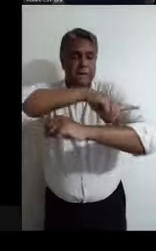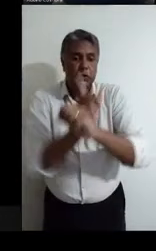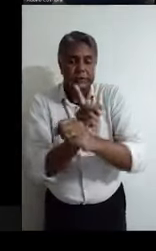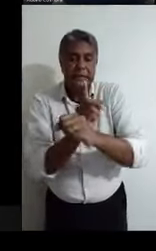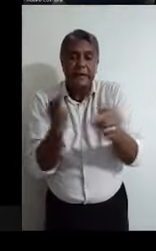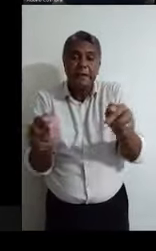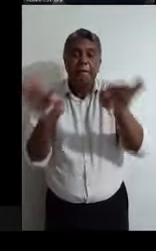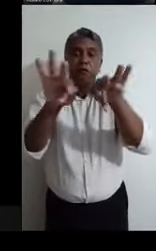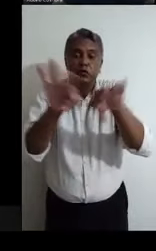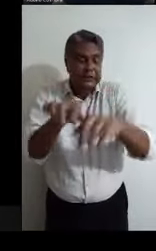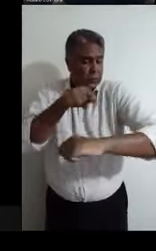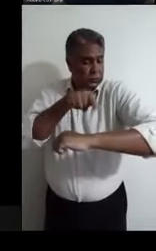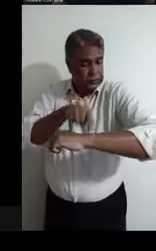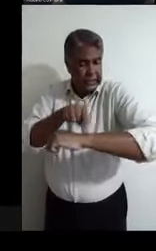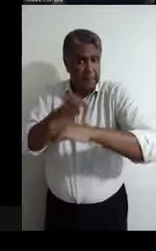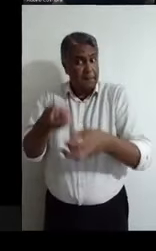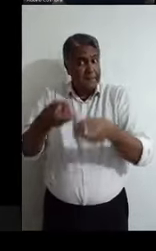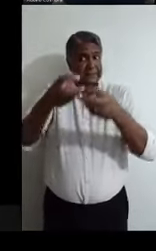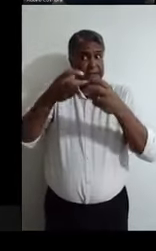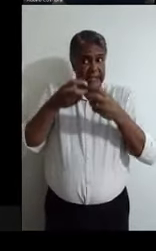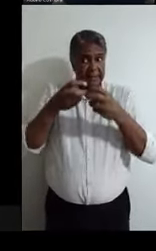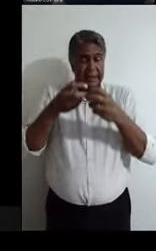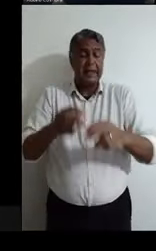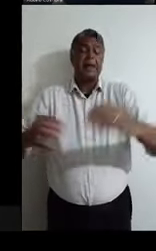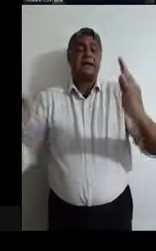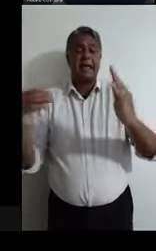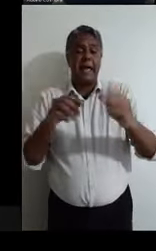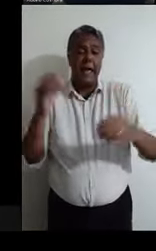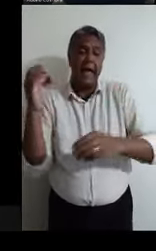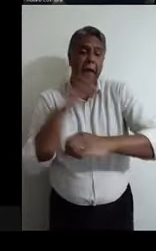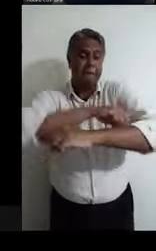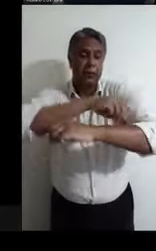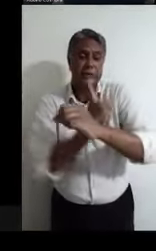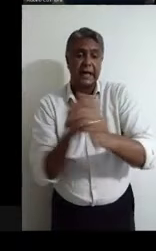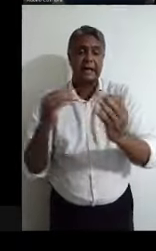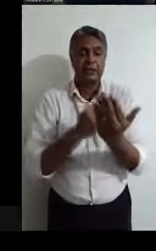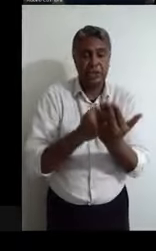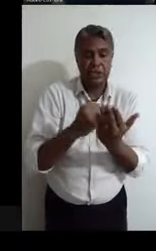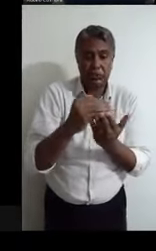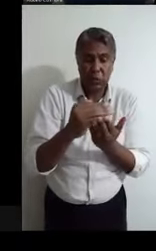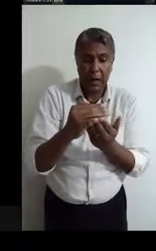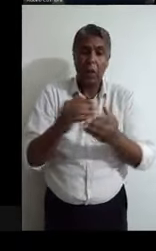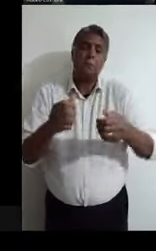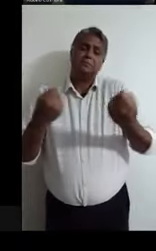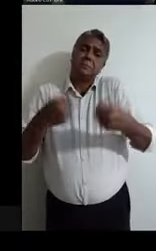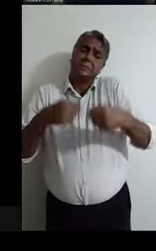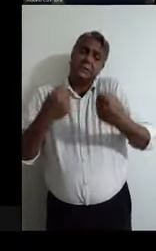Repare que a velocidade inicial e a aceleração são duas constantes. Então, a velocidade final depende